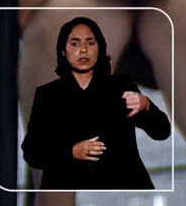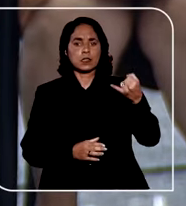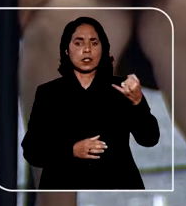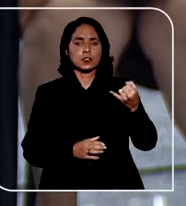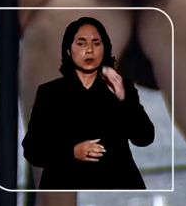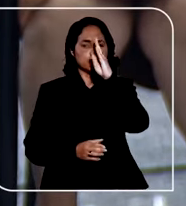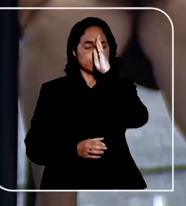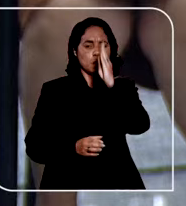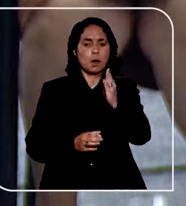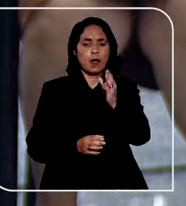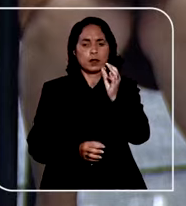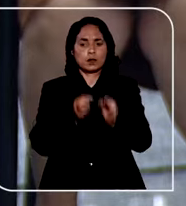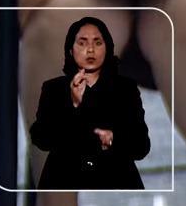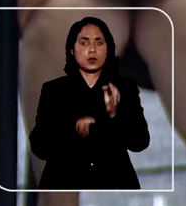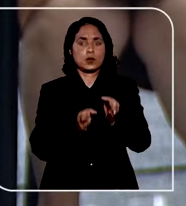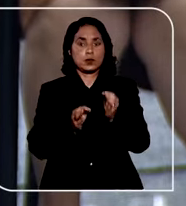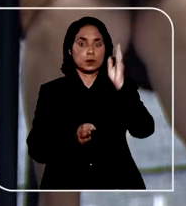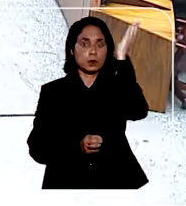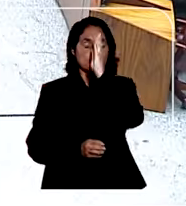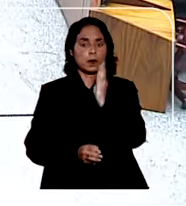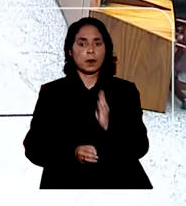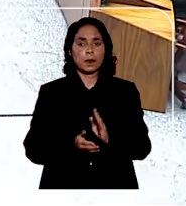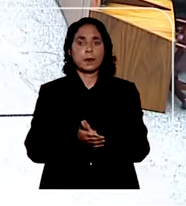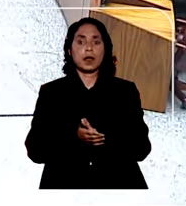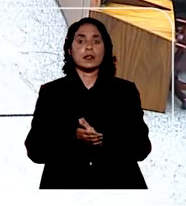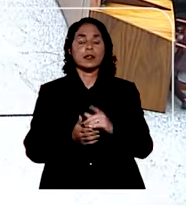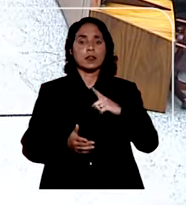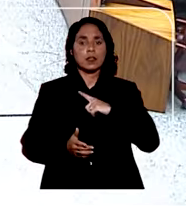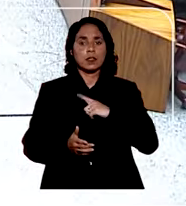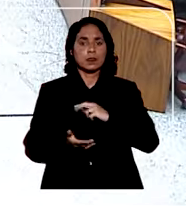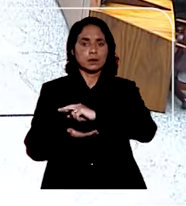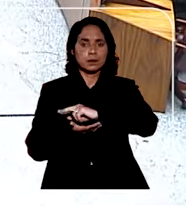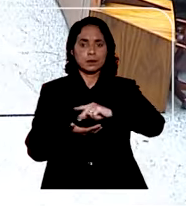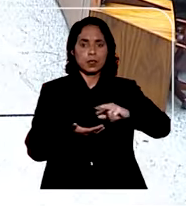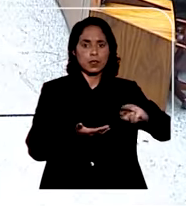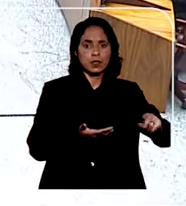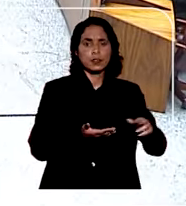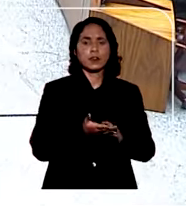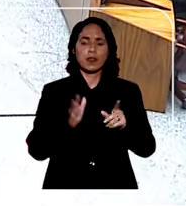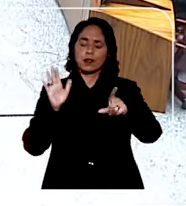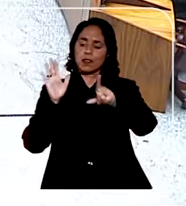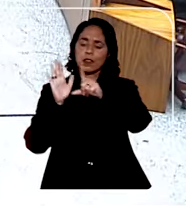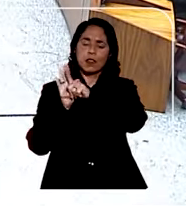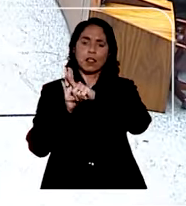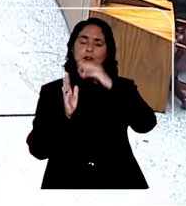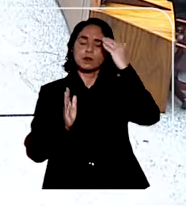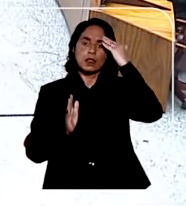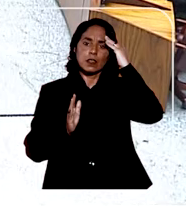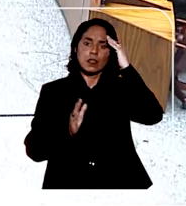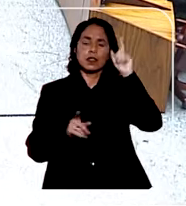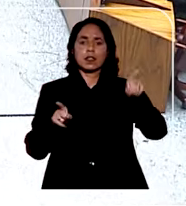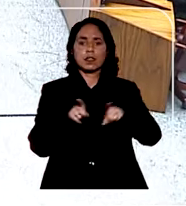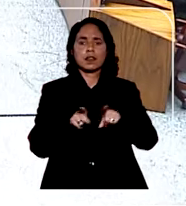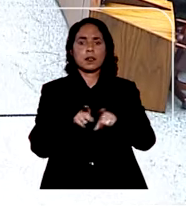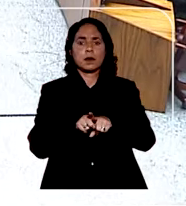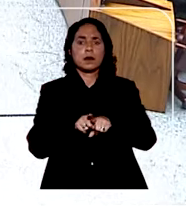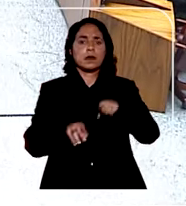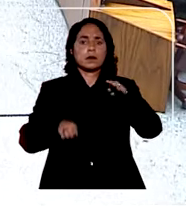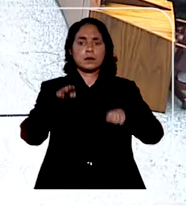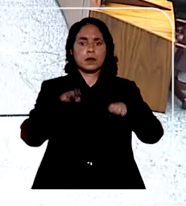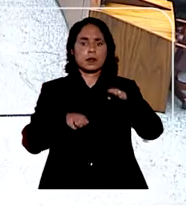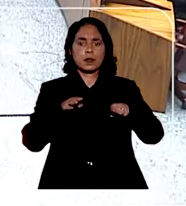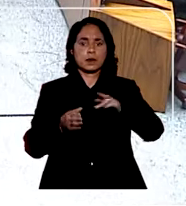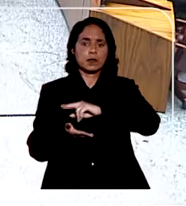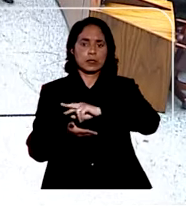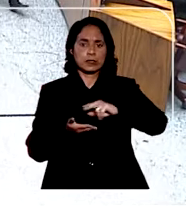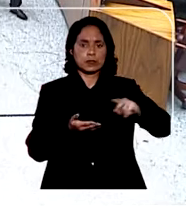evolução do sistema jurídico de nosso país garantindo a uniformidade na interpretação das leis federais e contribuindo para previsibilidade